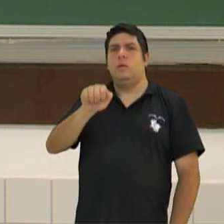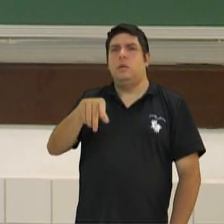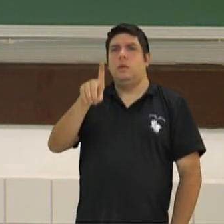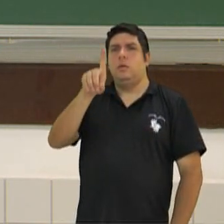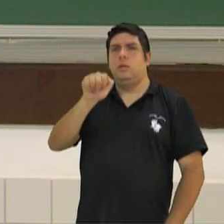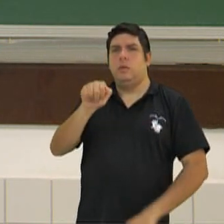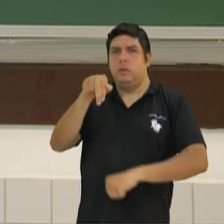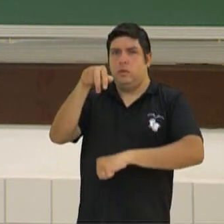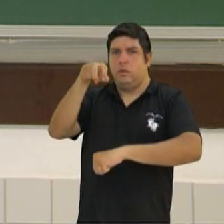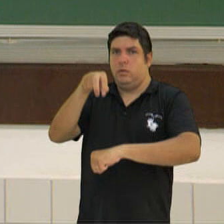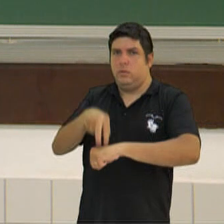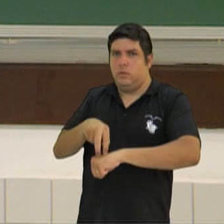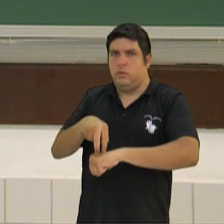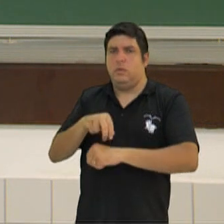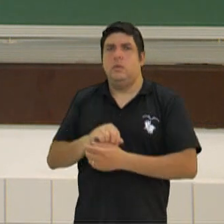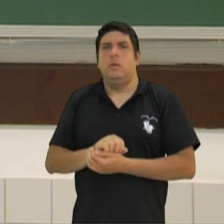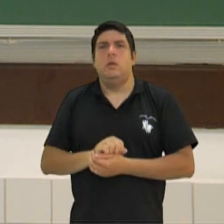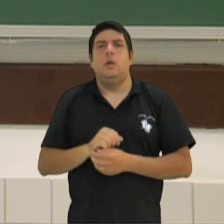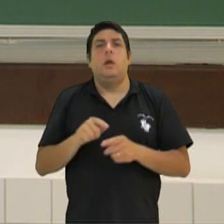Então, tem toda uma questão